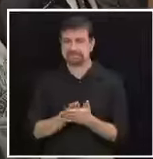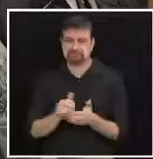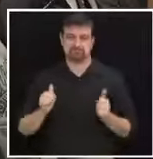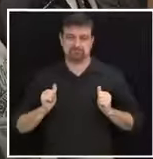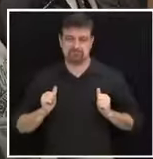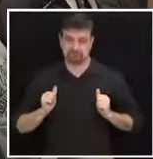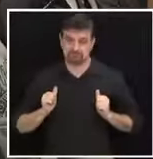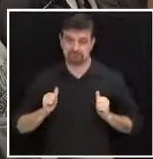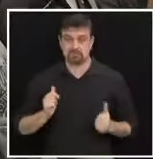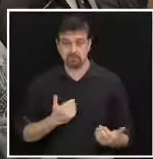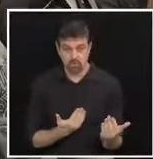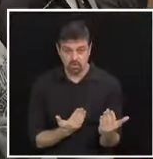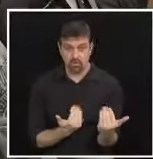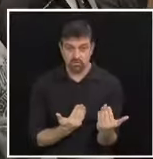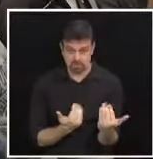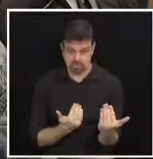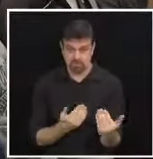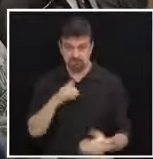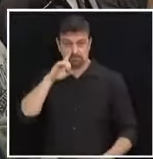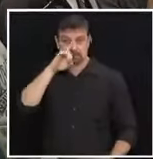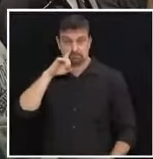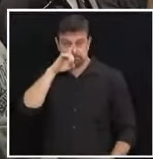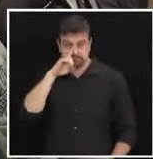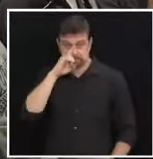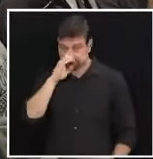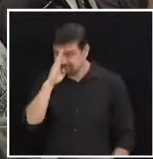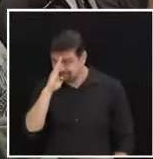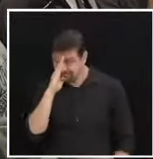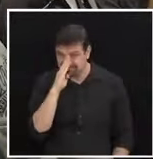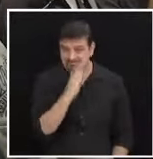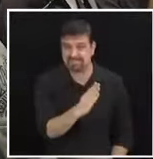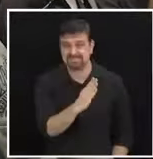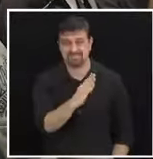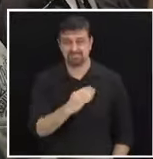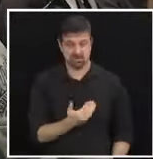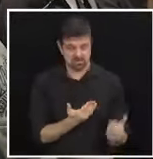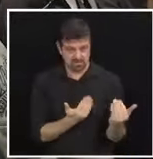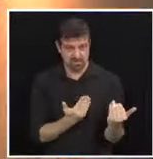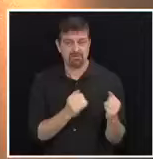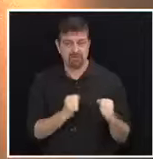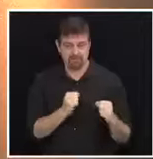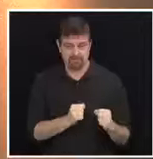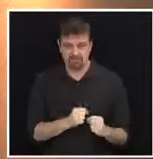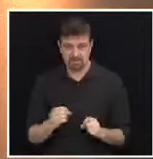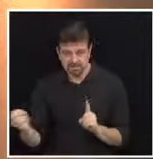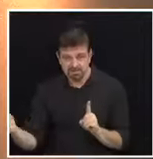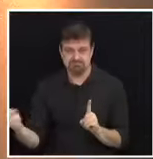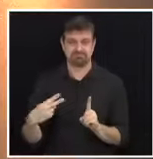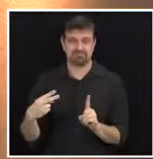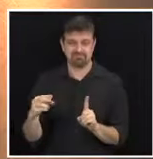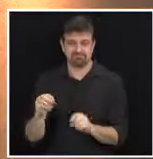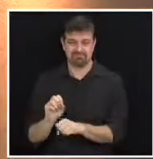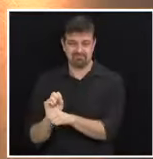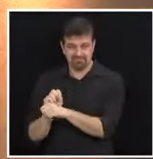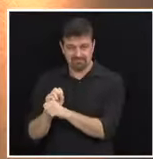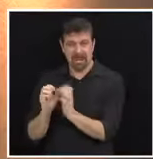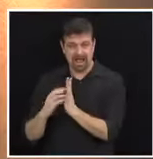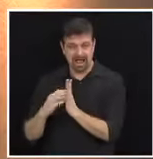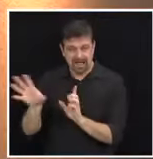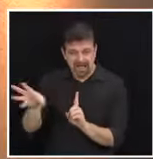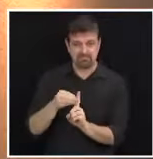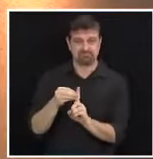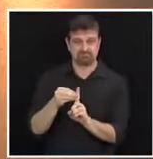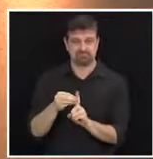Então, acabam estando num risco maior, se colocando numa situação de risco maior. Acabam estando, às vezes, mais